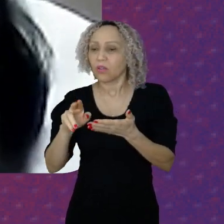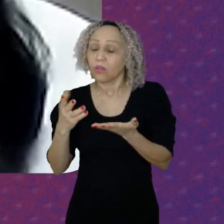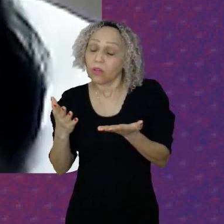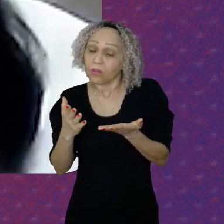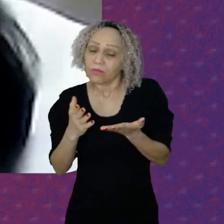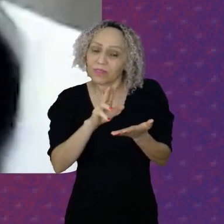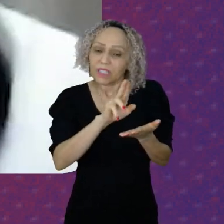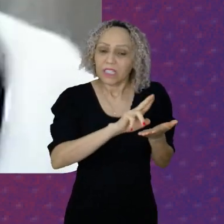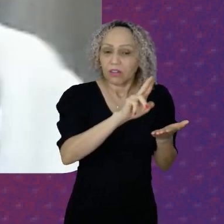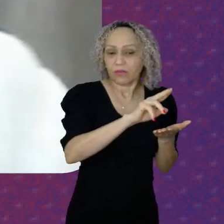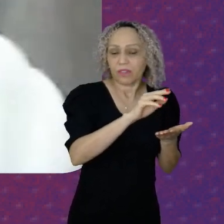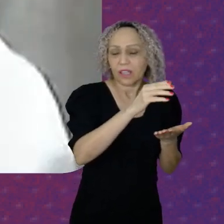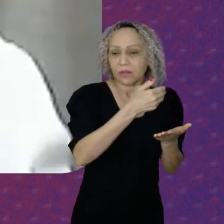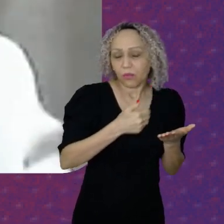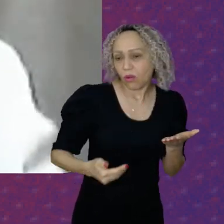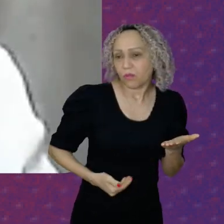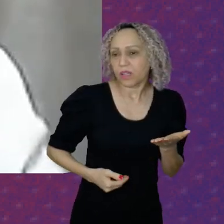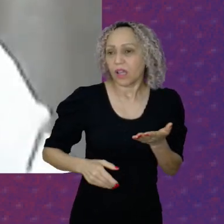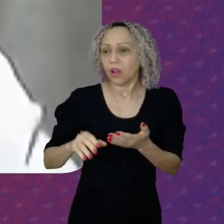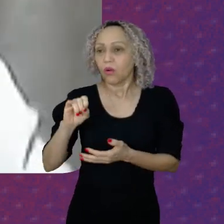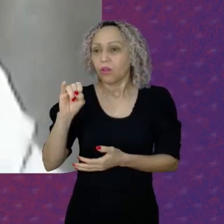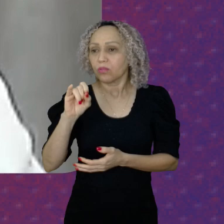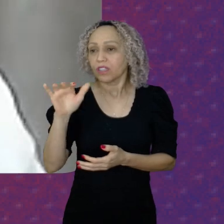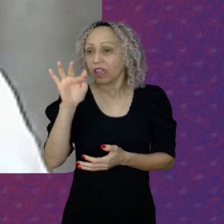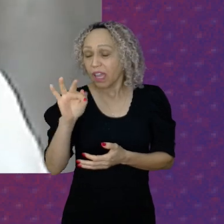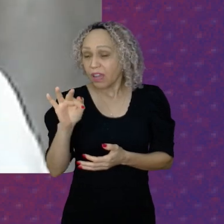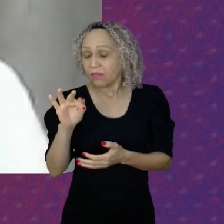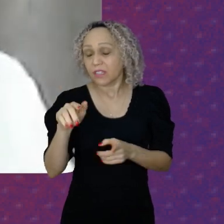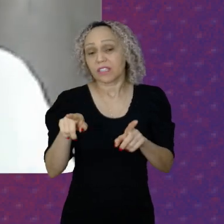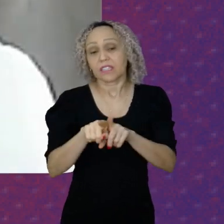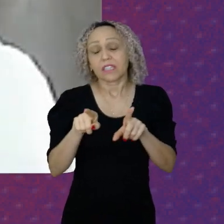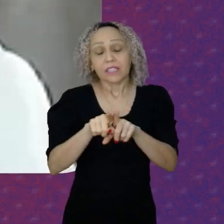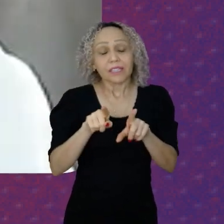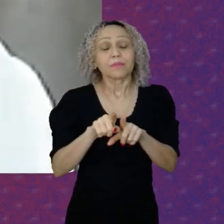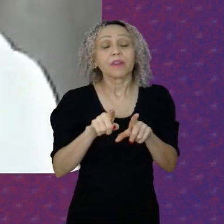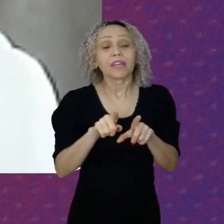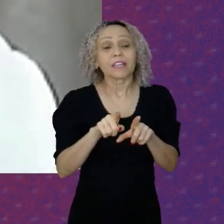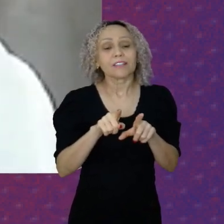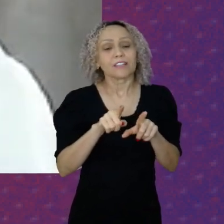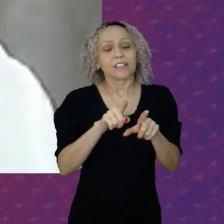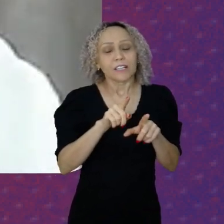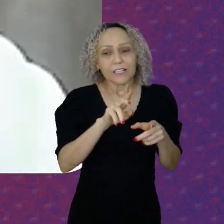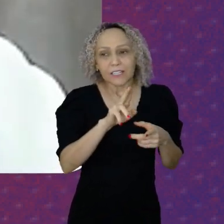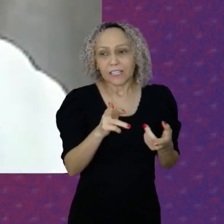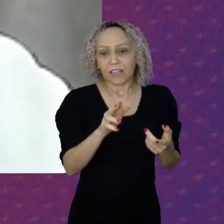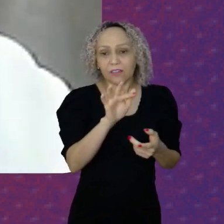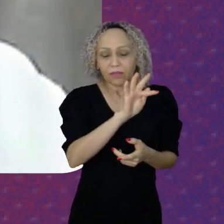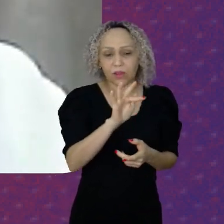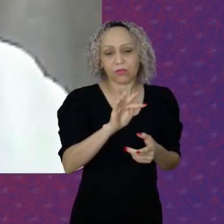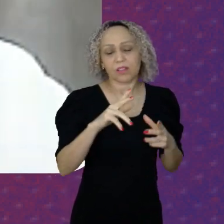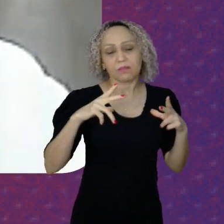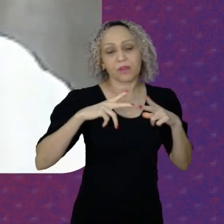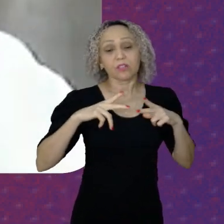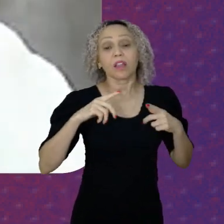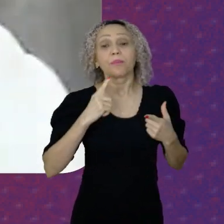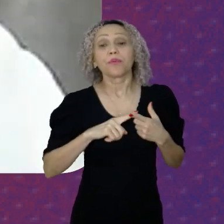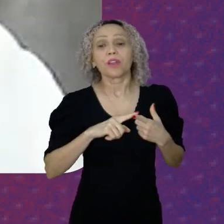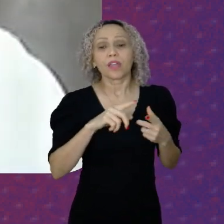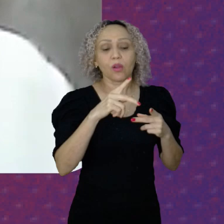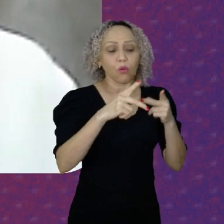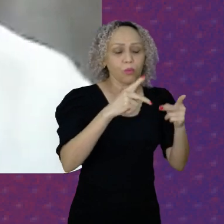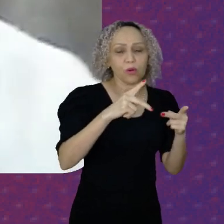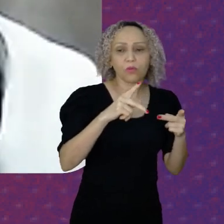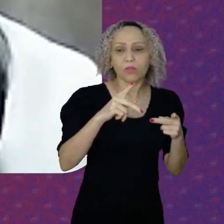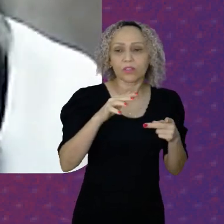institutos federais, sejam nas universidades privadas, através dos programas ProUni e do FIES. E isso é